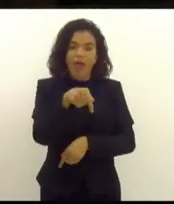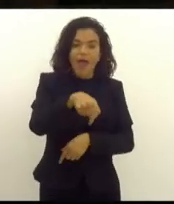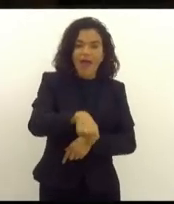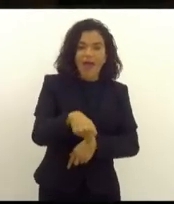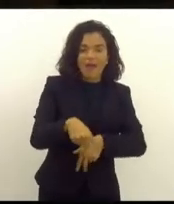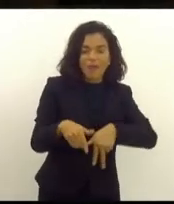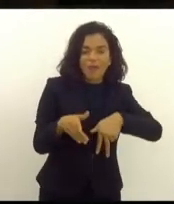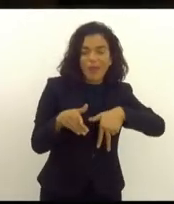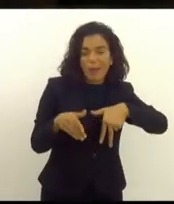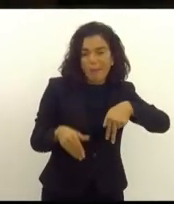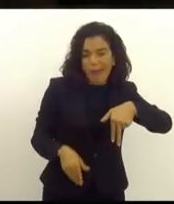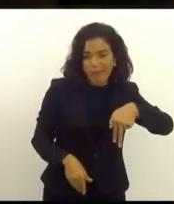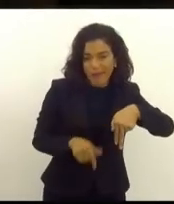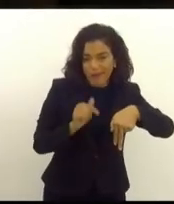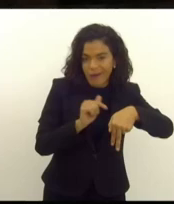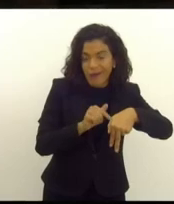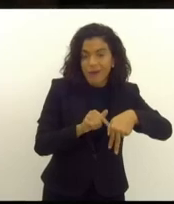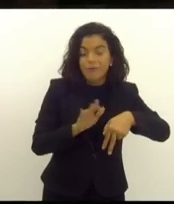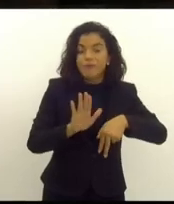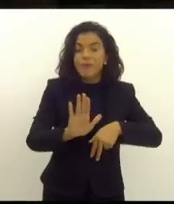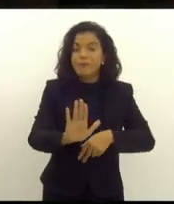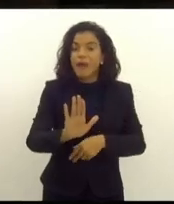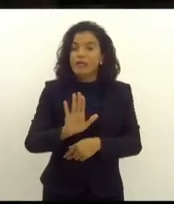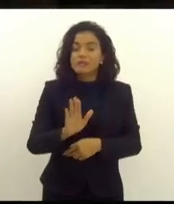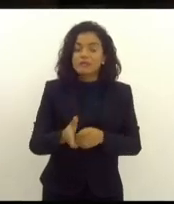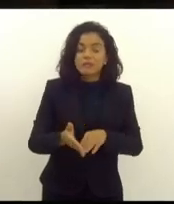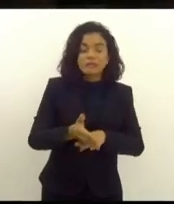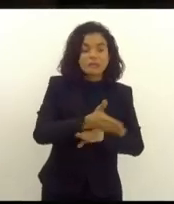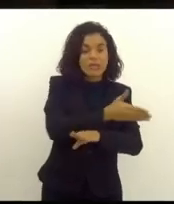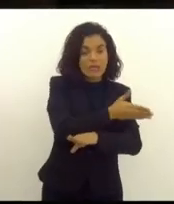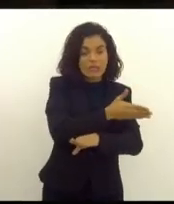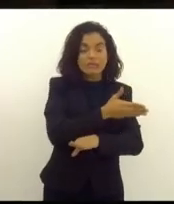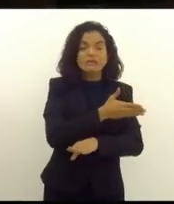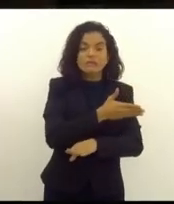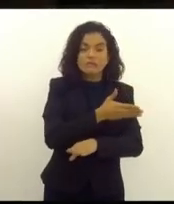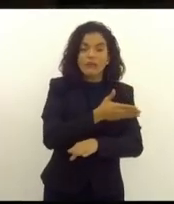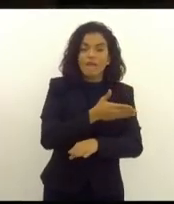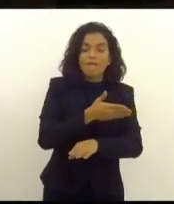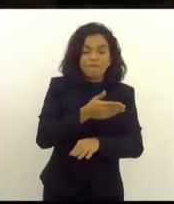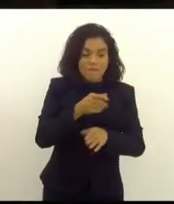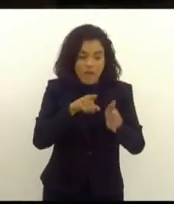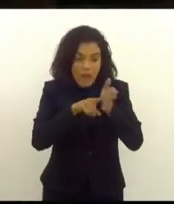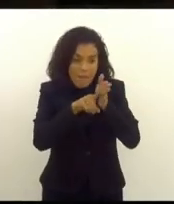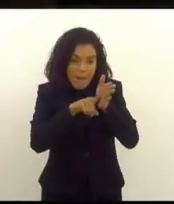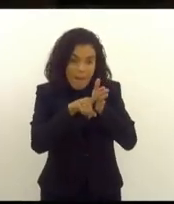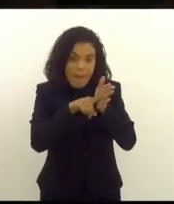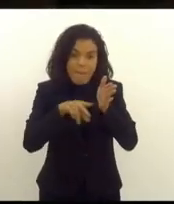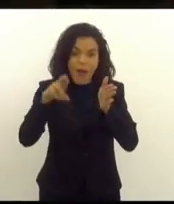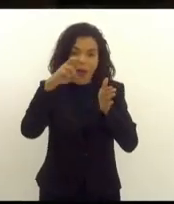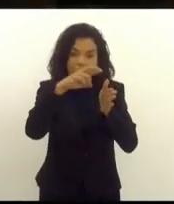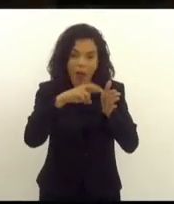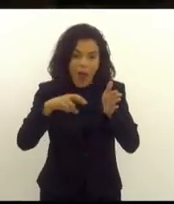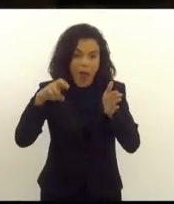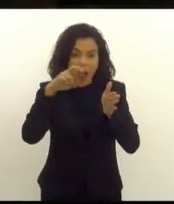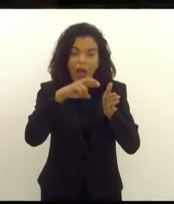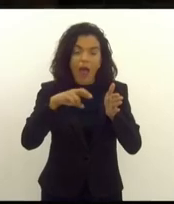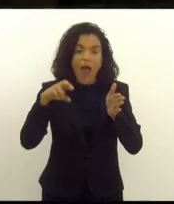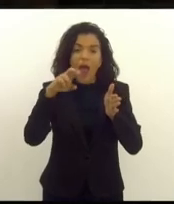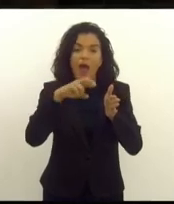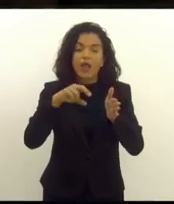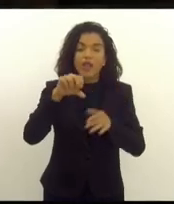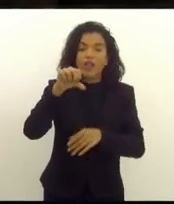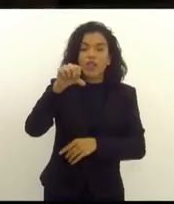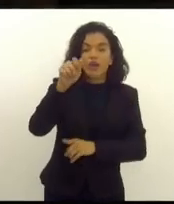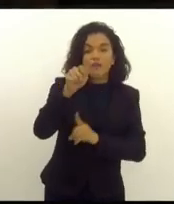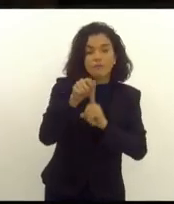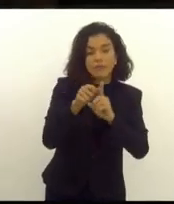vezes ficaram antes de se verificar o erro cometido 9